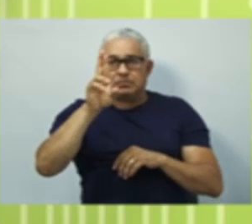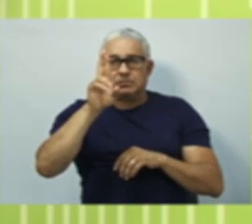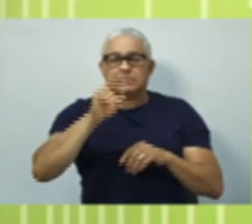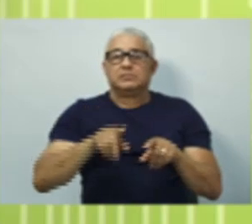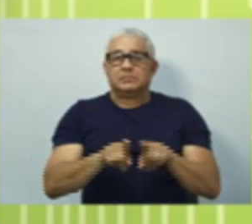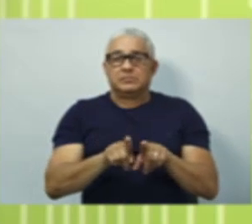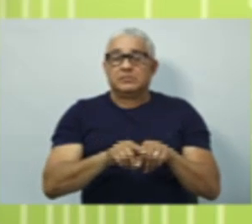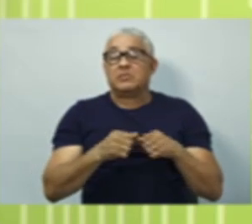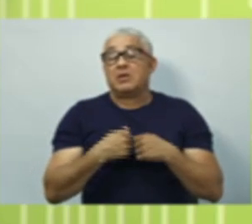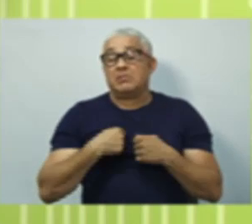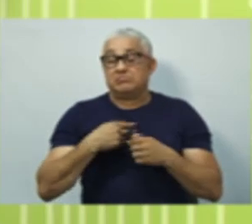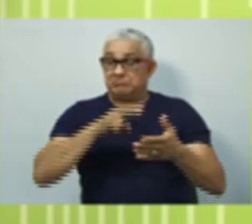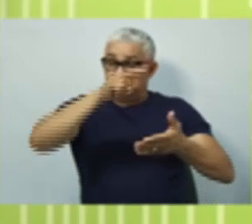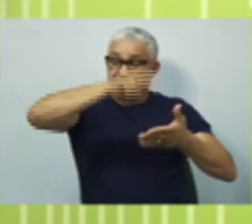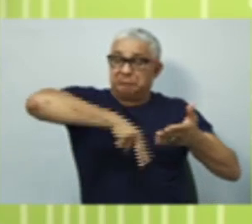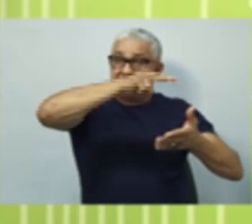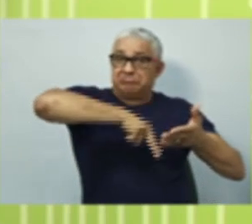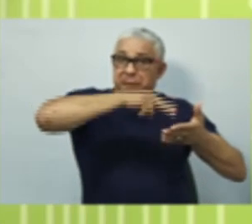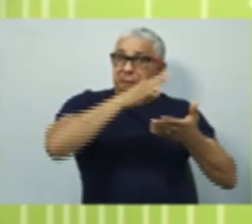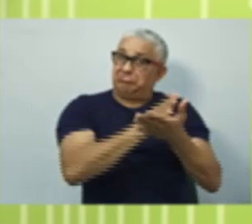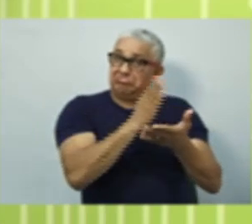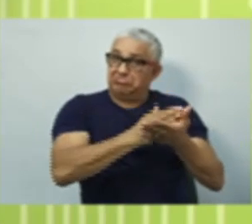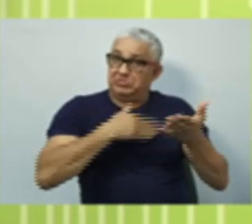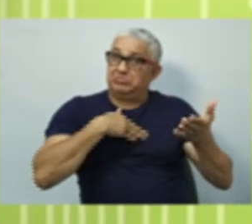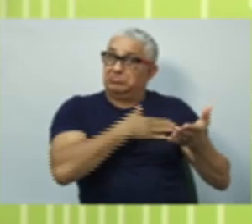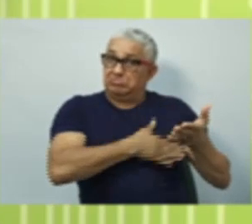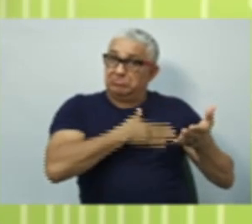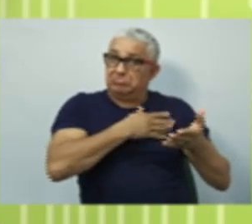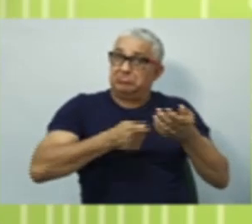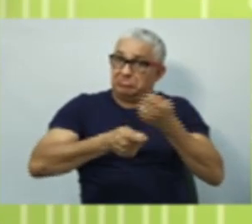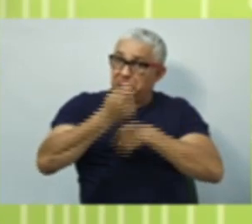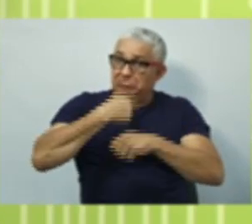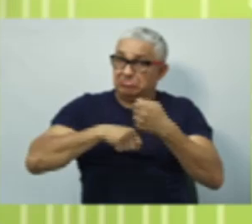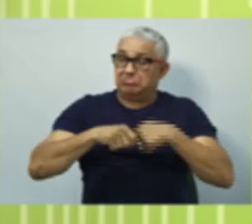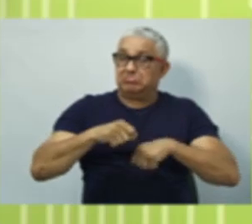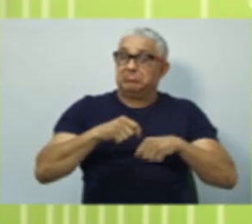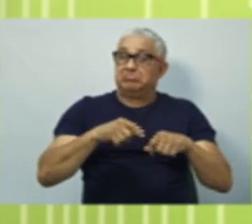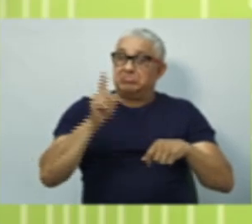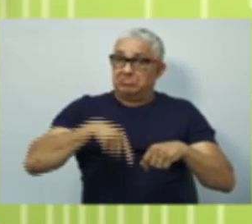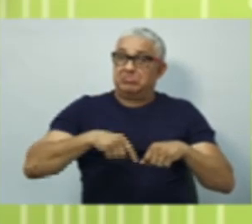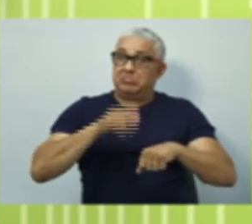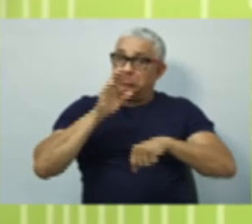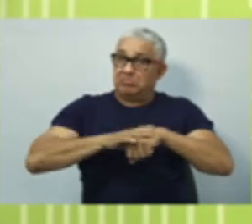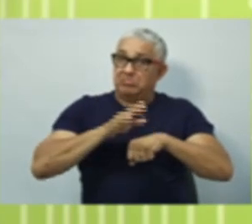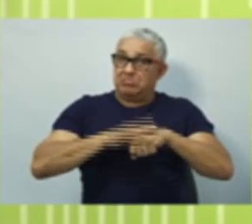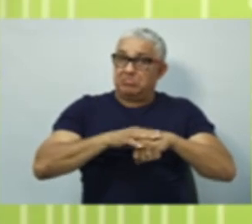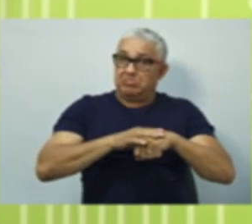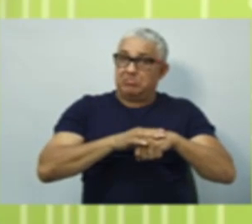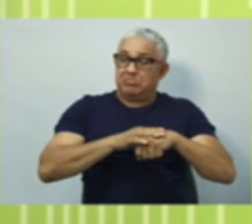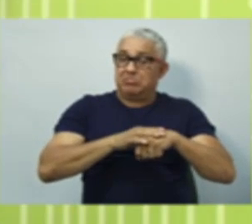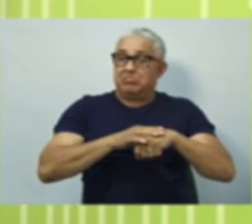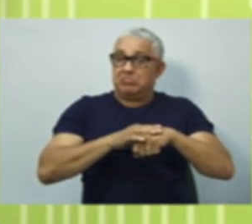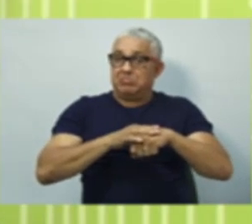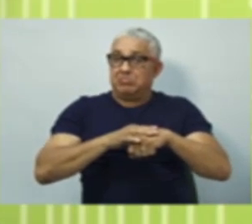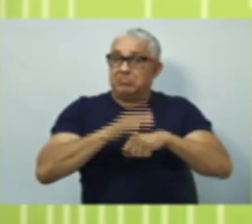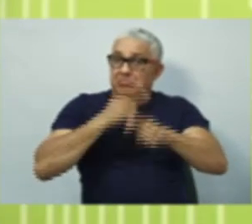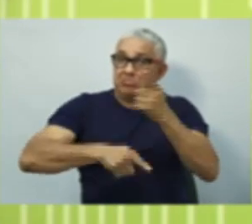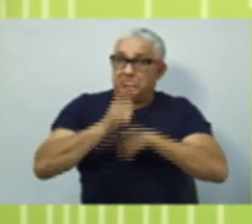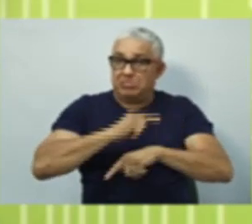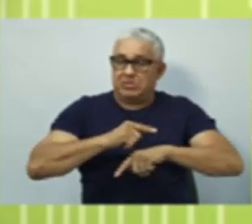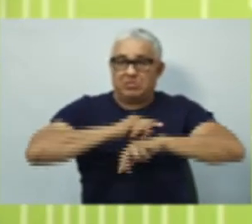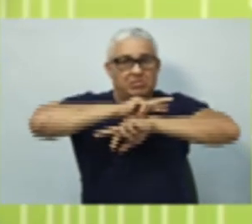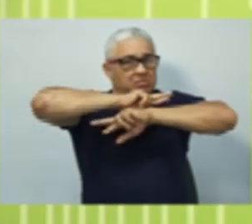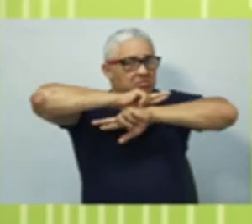mas é que eu li e gosto dela, que administrar é o ato de você gerir coisas complexas, a começar de